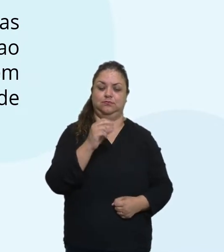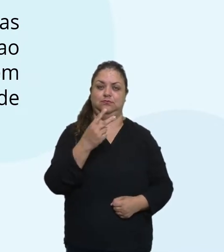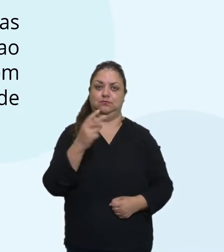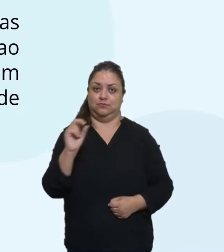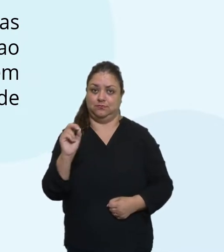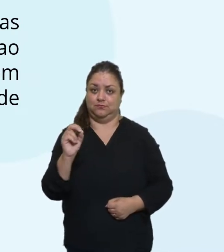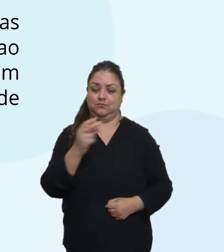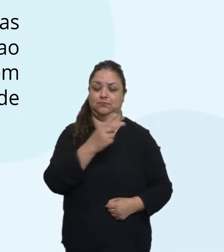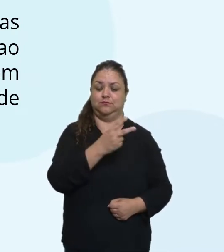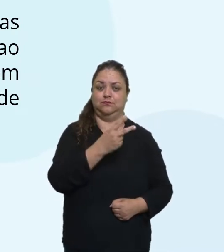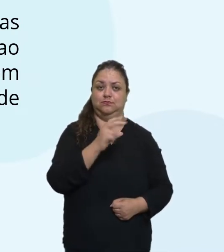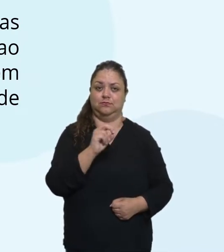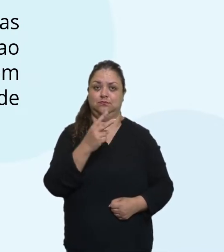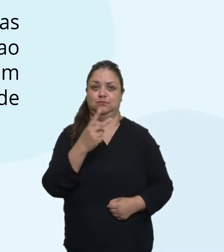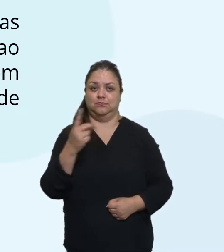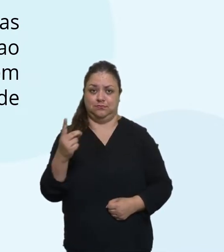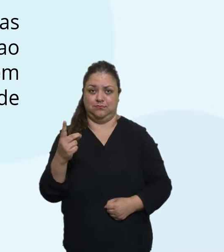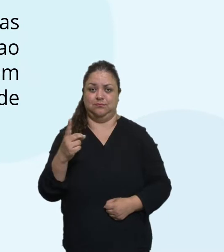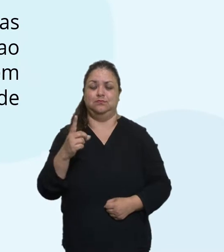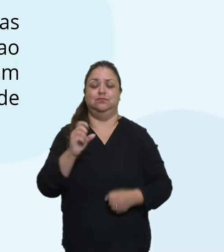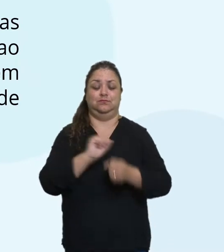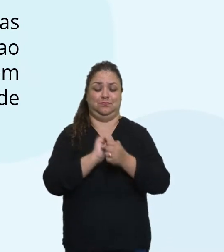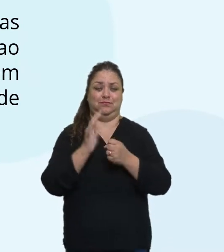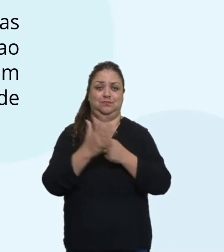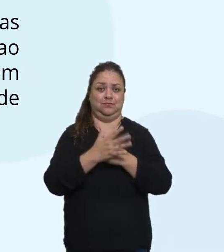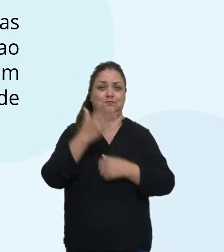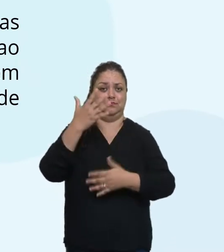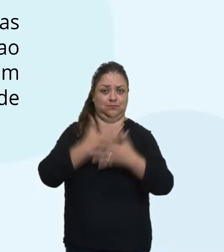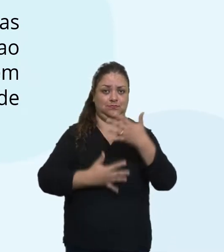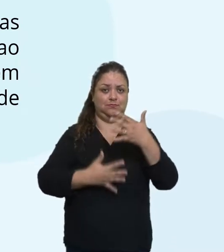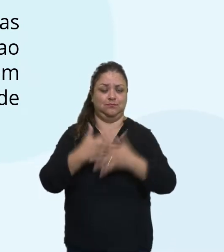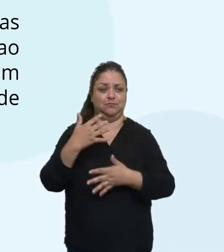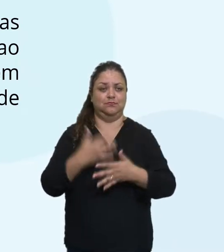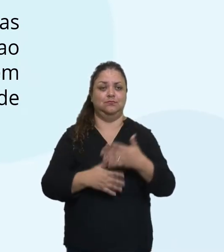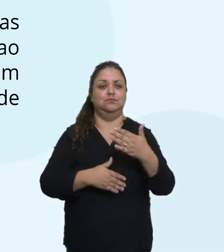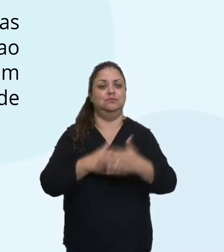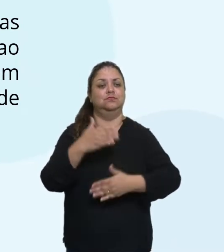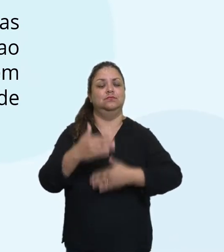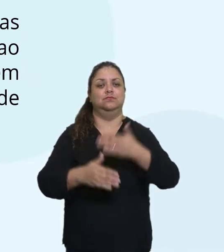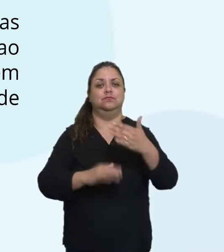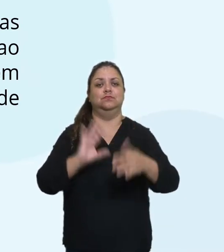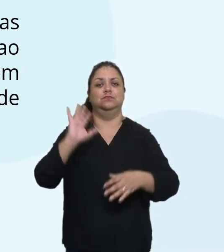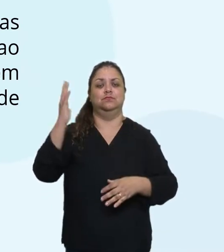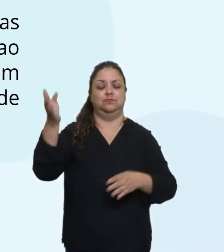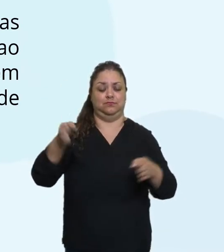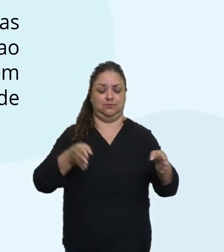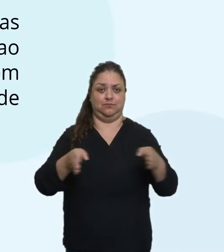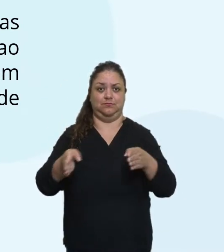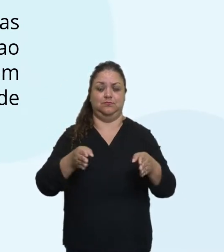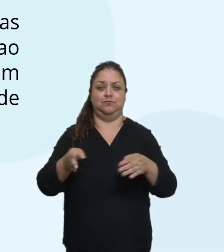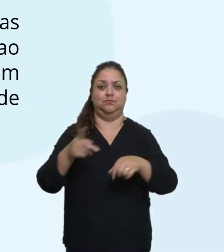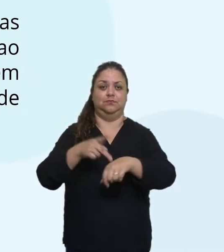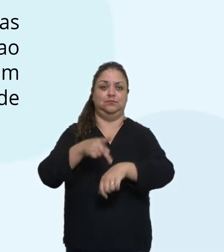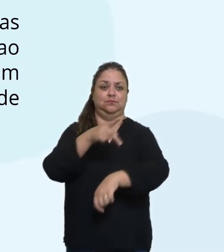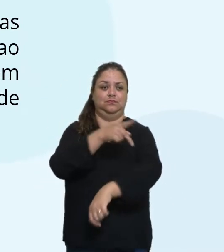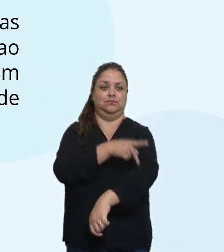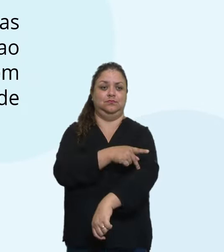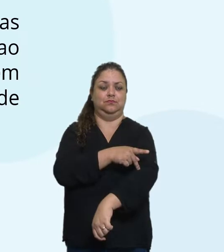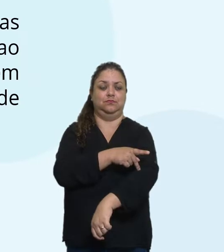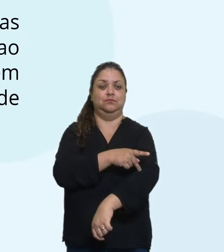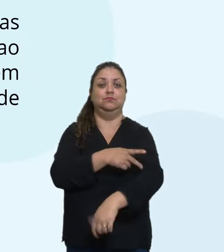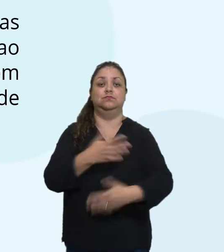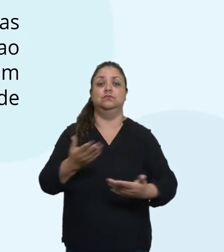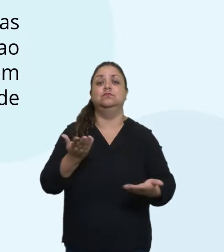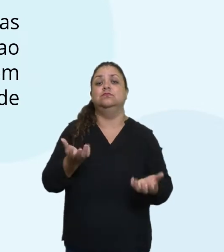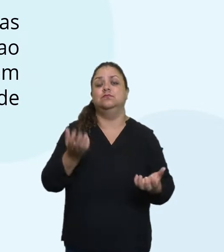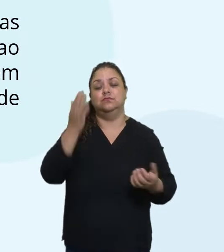2021 por causa da pandemia E isso gerou por exemplo um novo tempo pedagógico Tom o